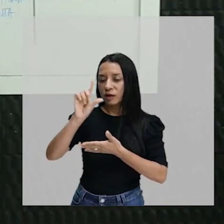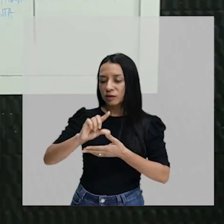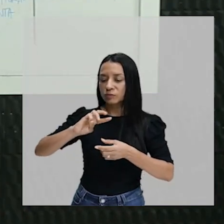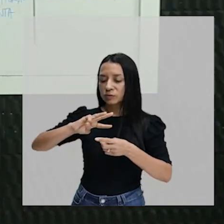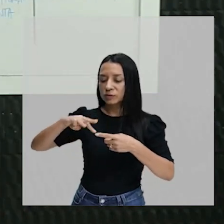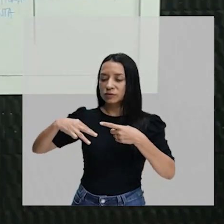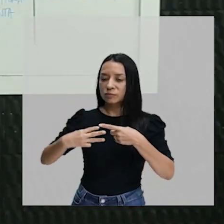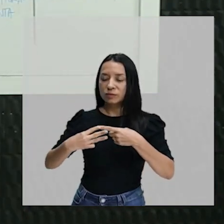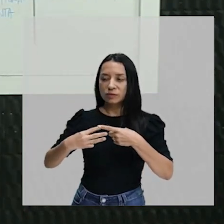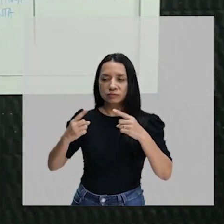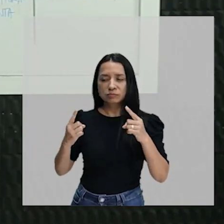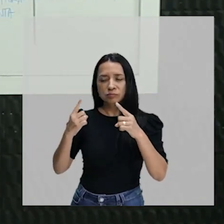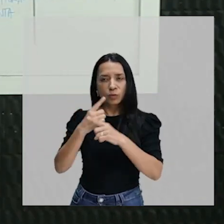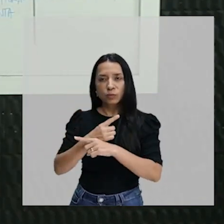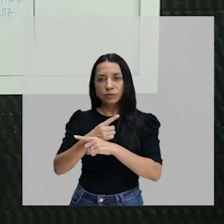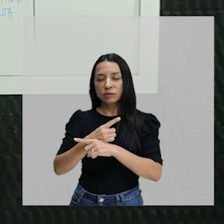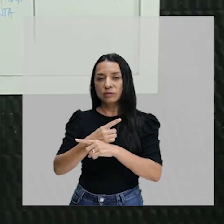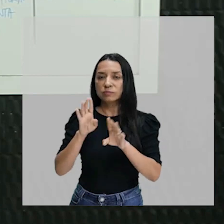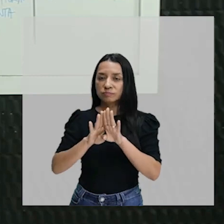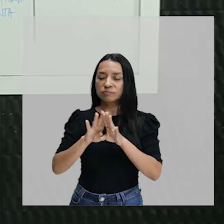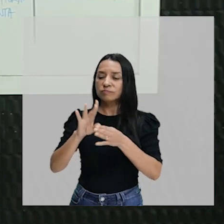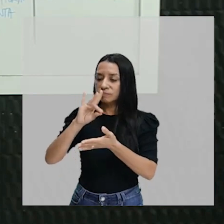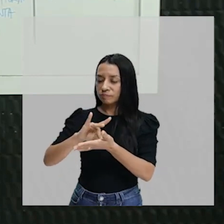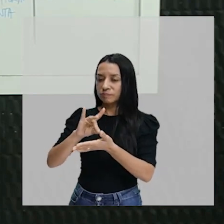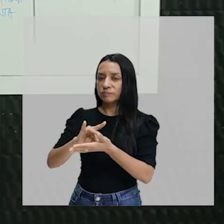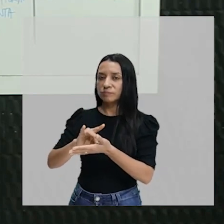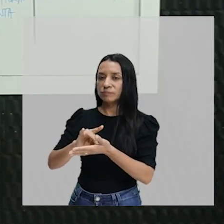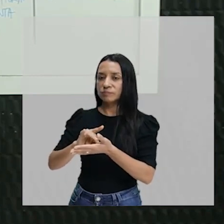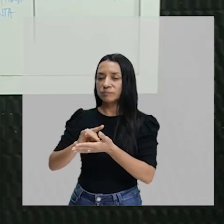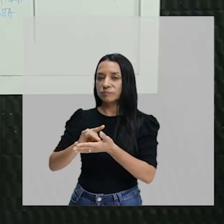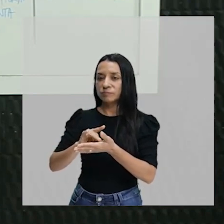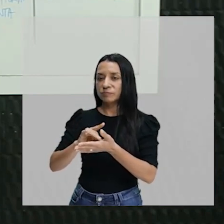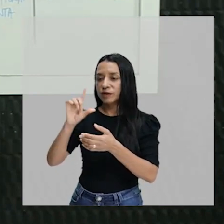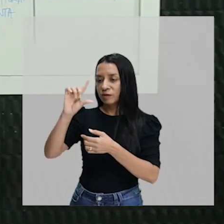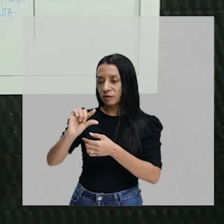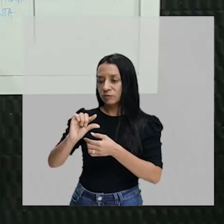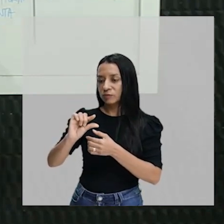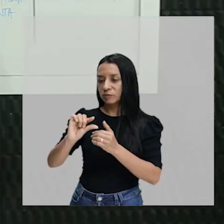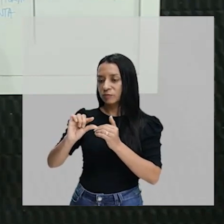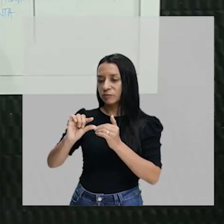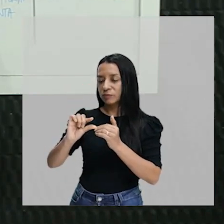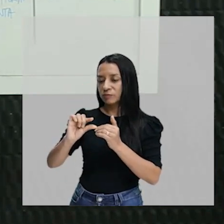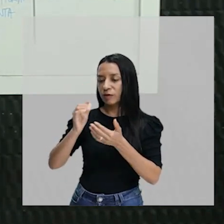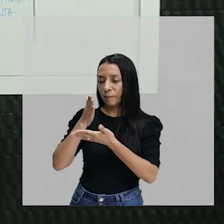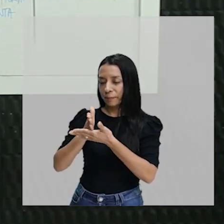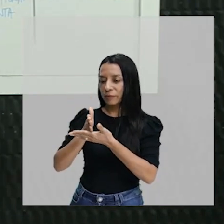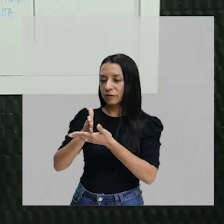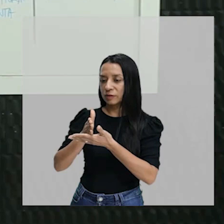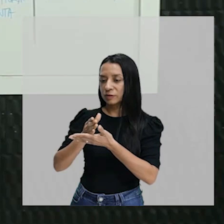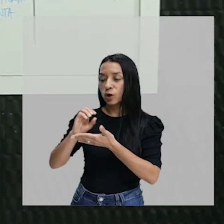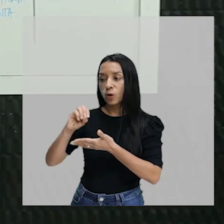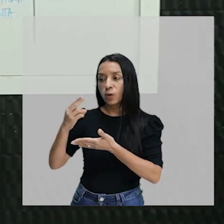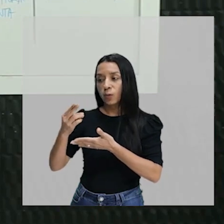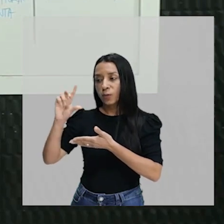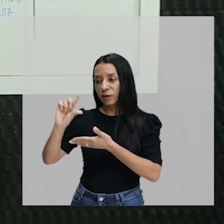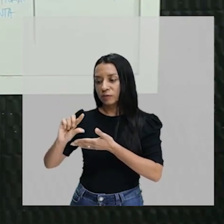ou o contrário né o contrário também é verdade você ao reduzir uma pela metade ou